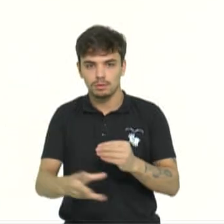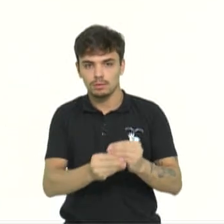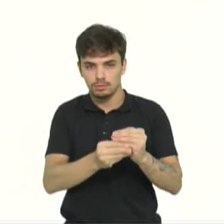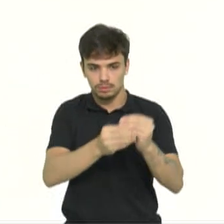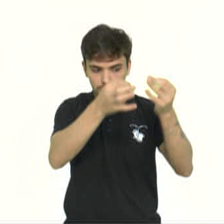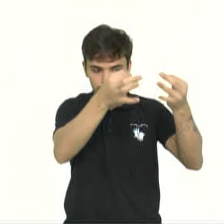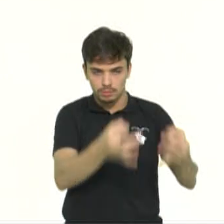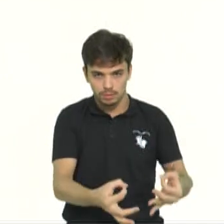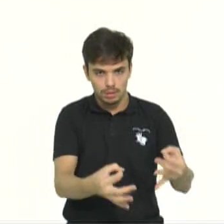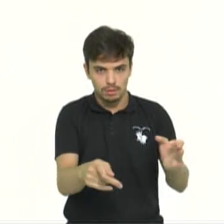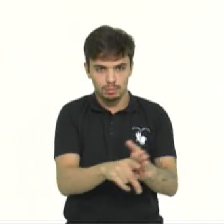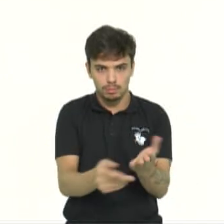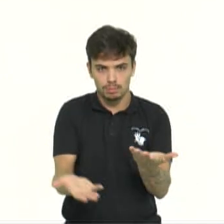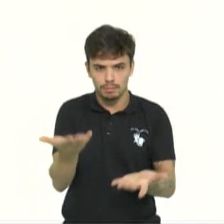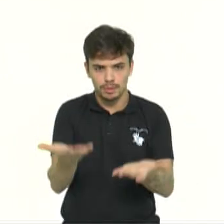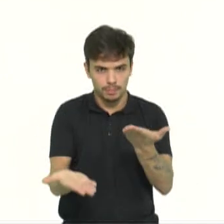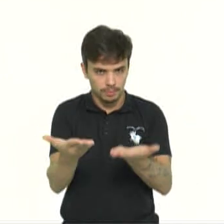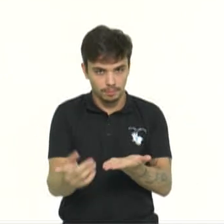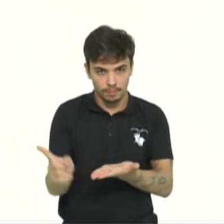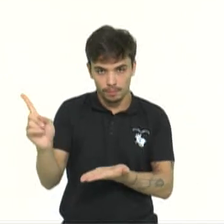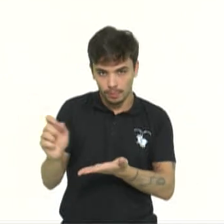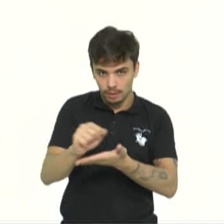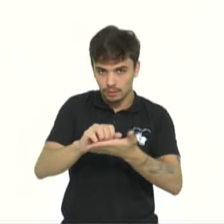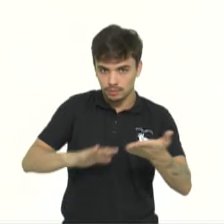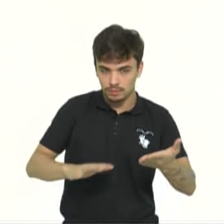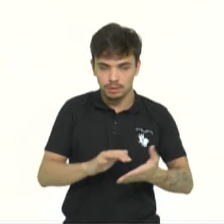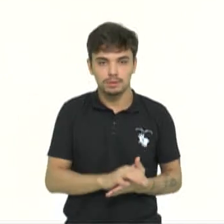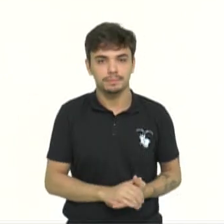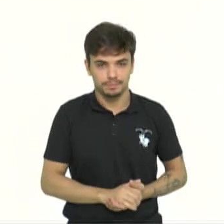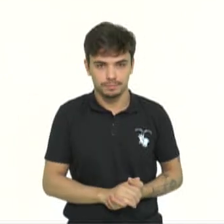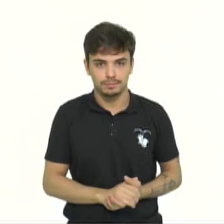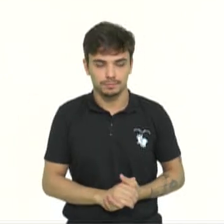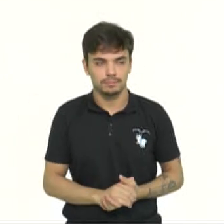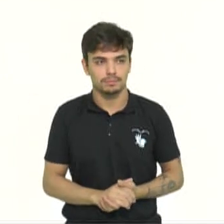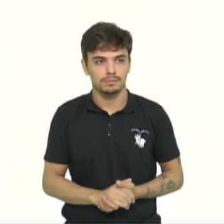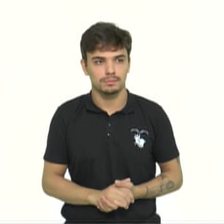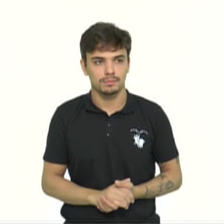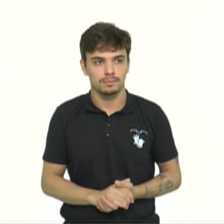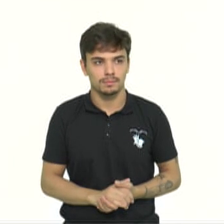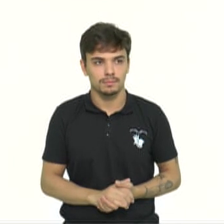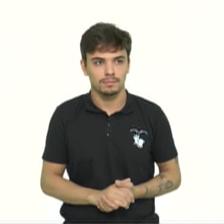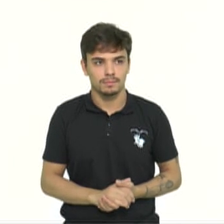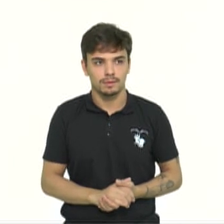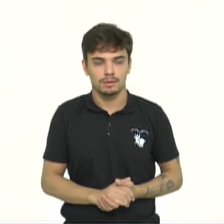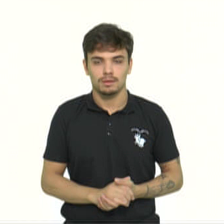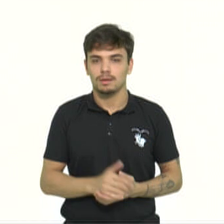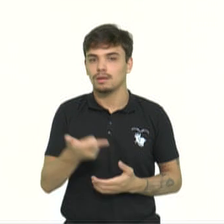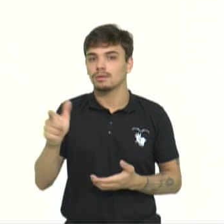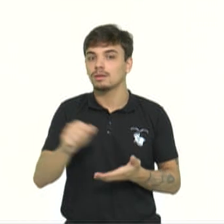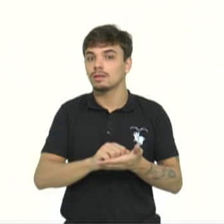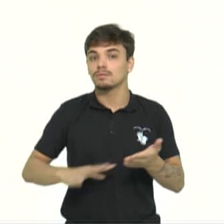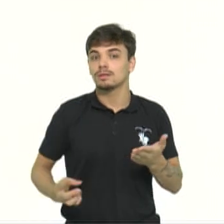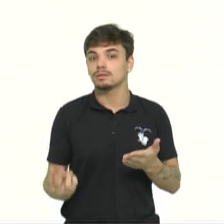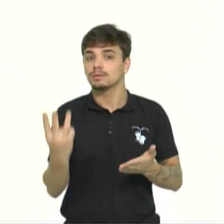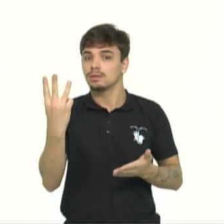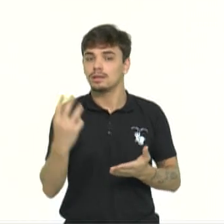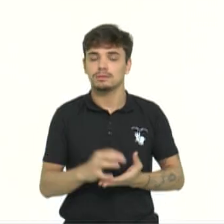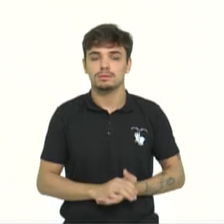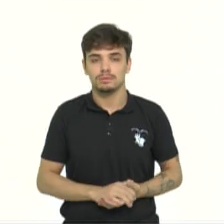forma correta o balanceamento dessa nossa equação. Ok? Vamos lá, então, para a atividade